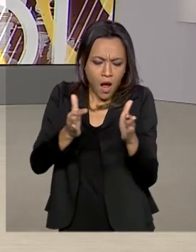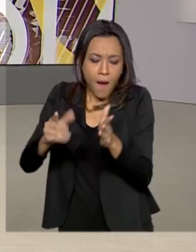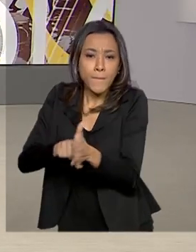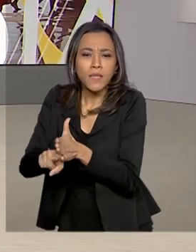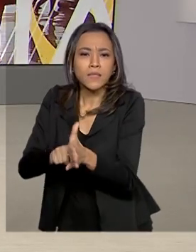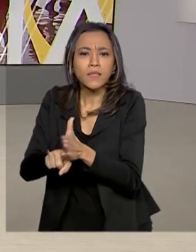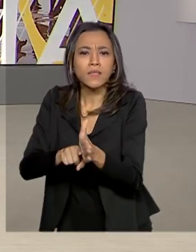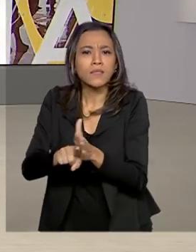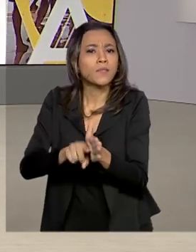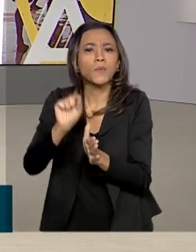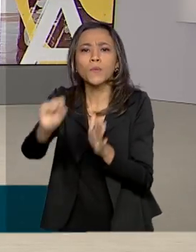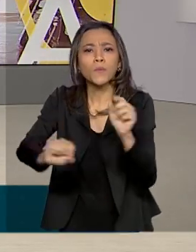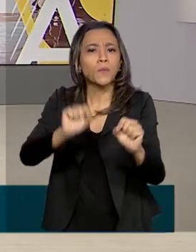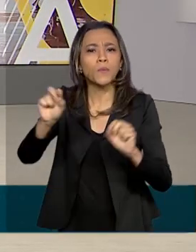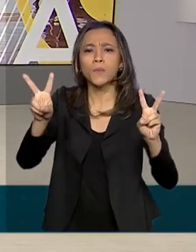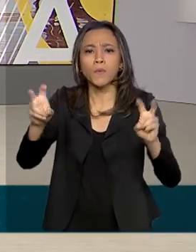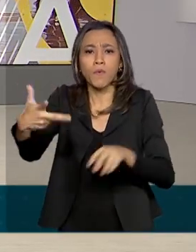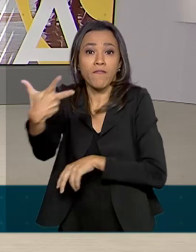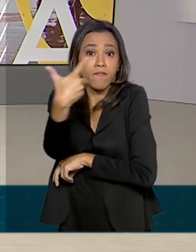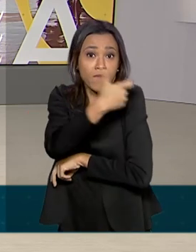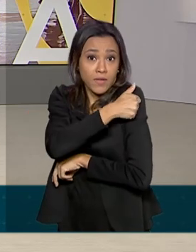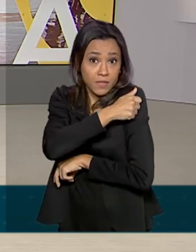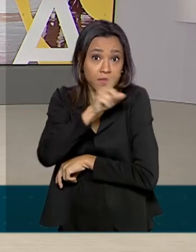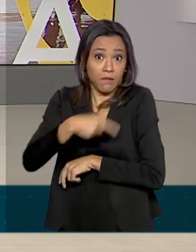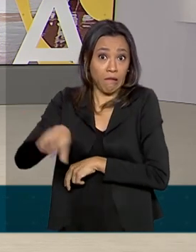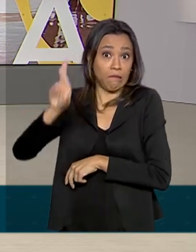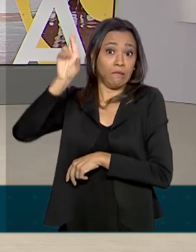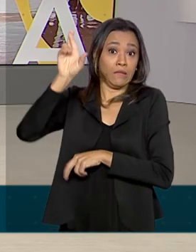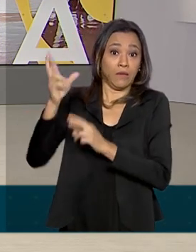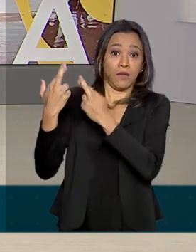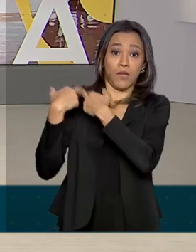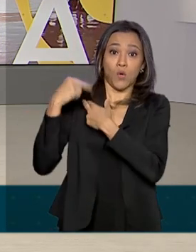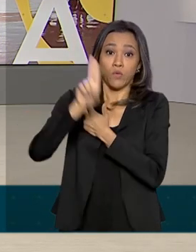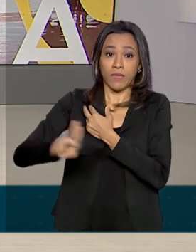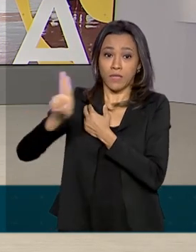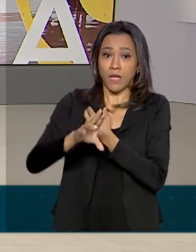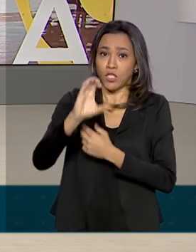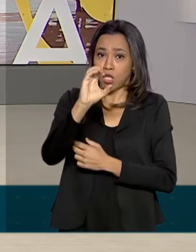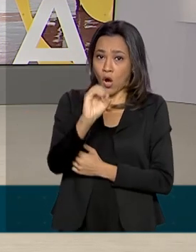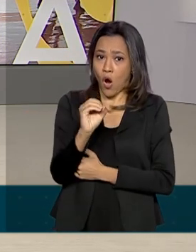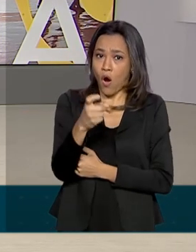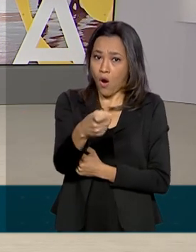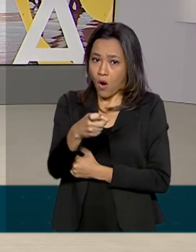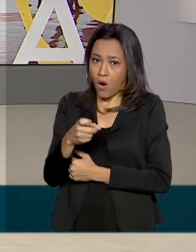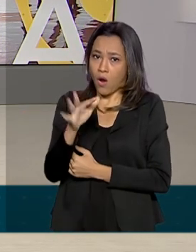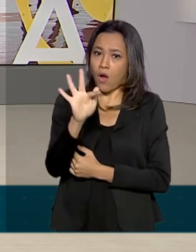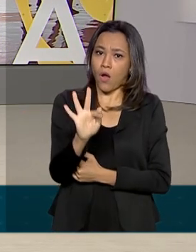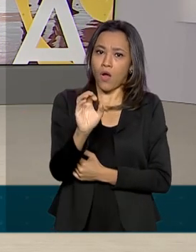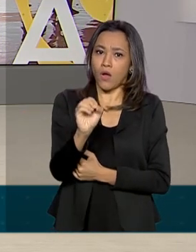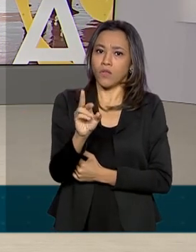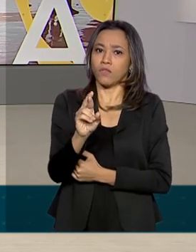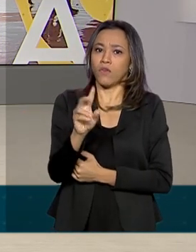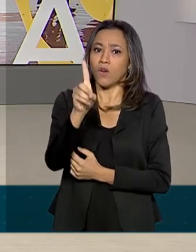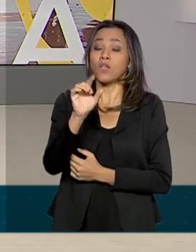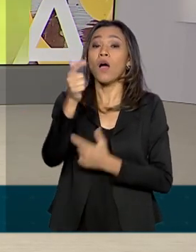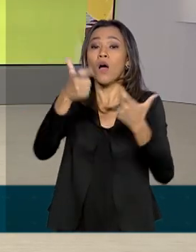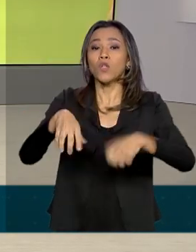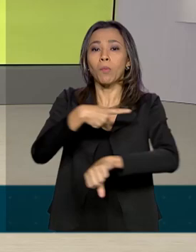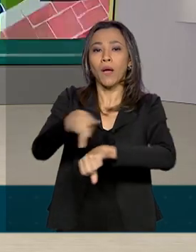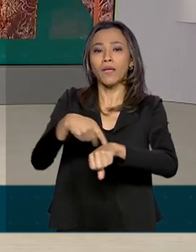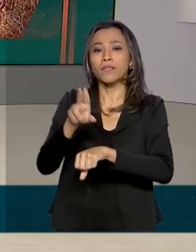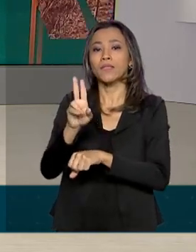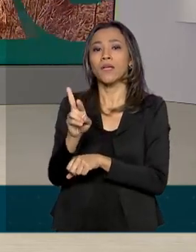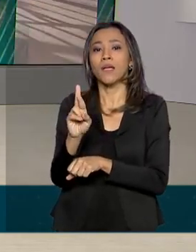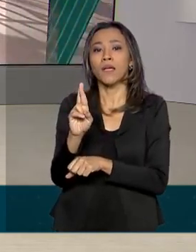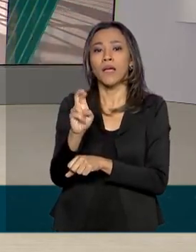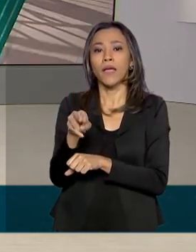vacina contra o coronavírus liderada pela Universidade de Oxford, no Reino Unido. O Instituto Butantan, em São Paulo, também